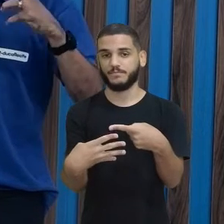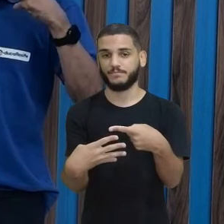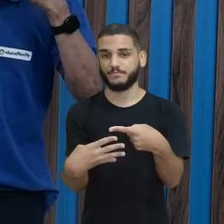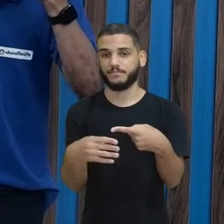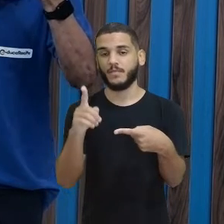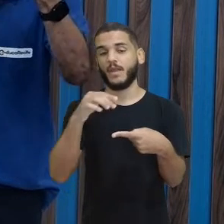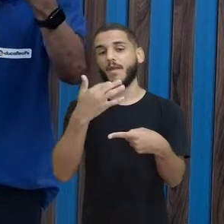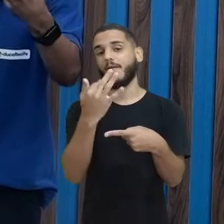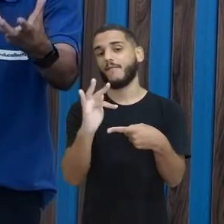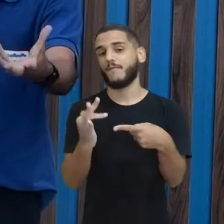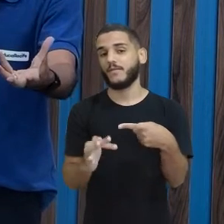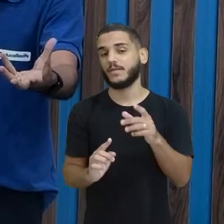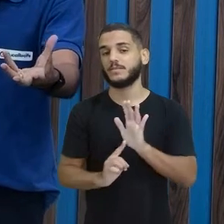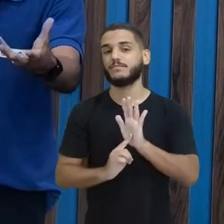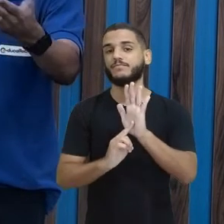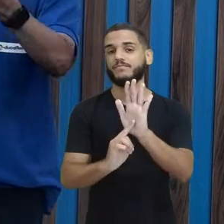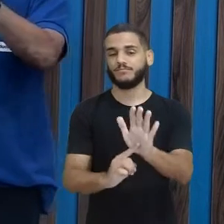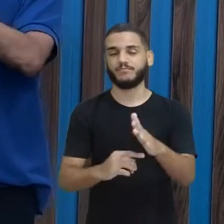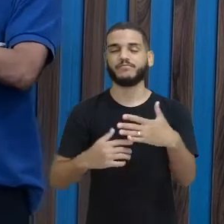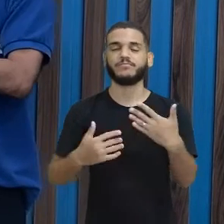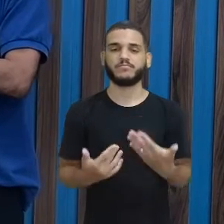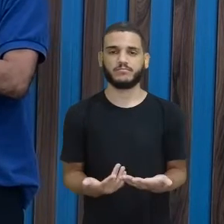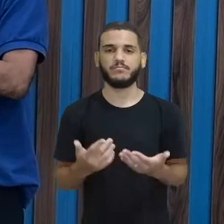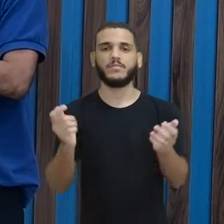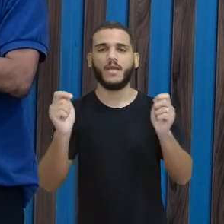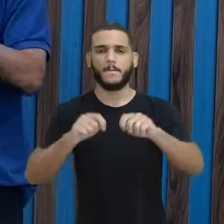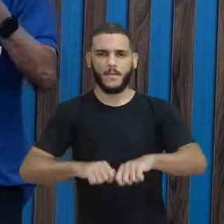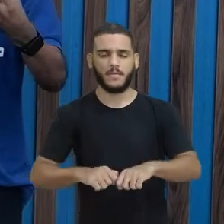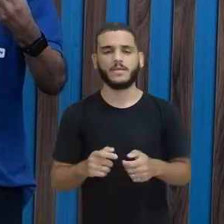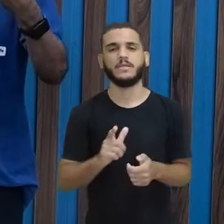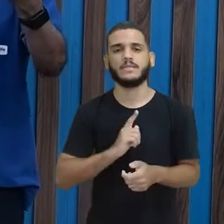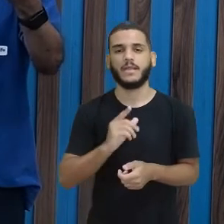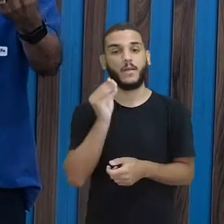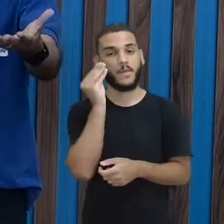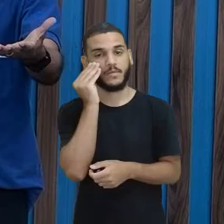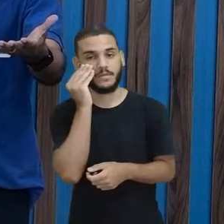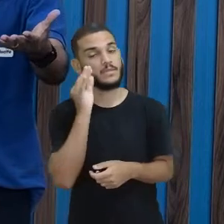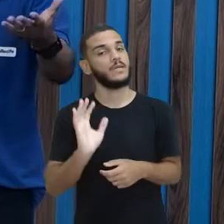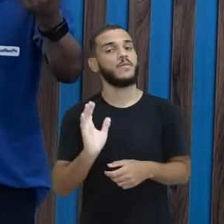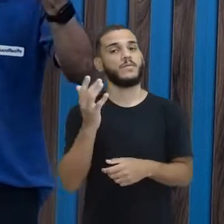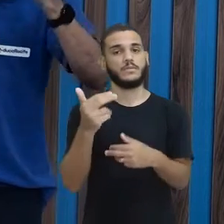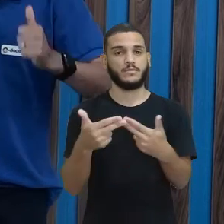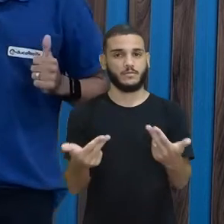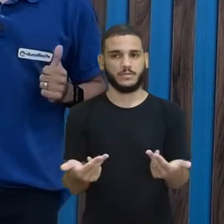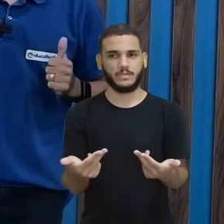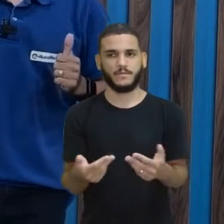é a fração que representa aí a probabilidade, a chance de ocorrer algo.